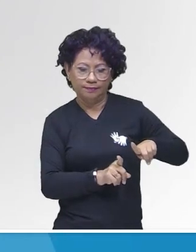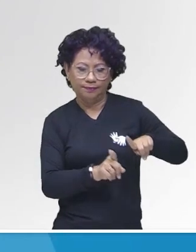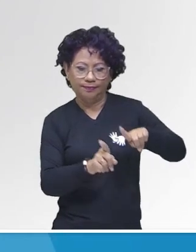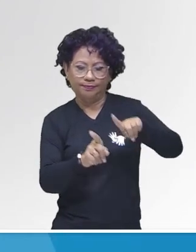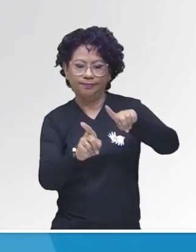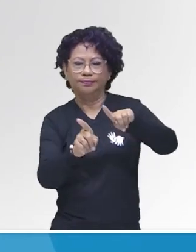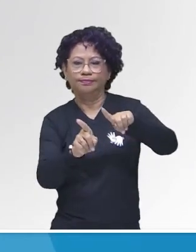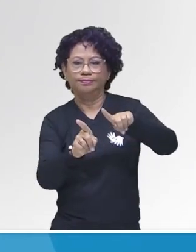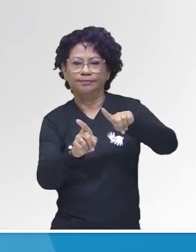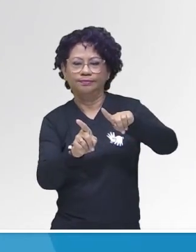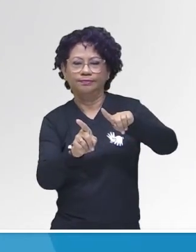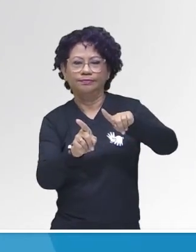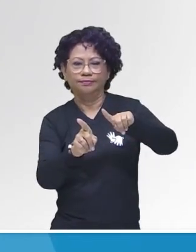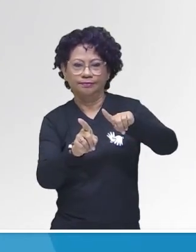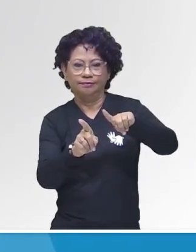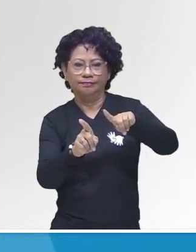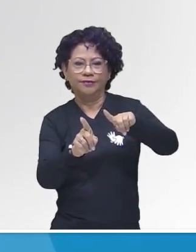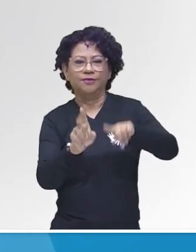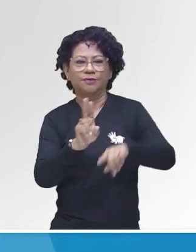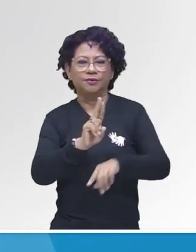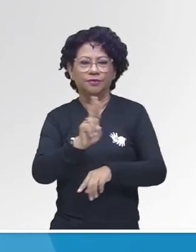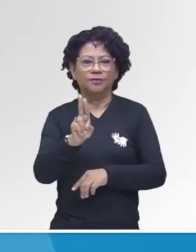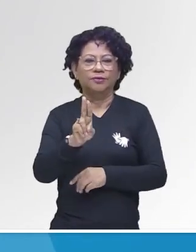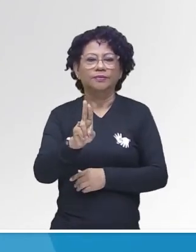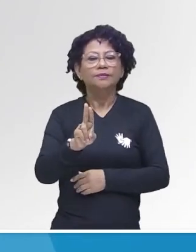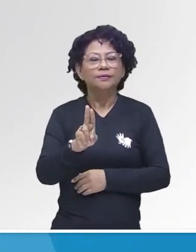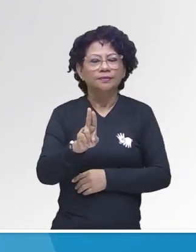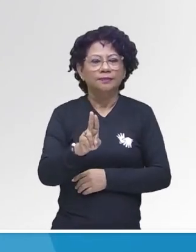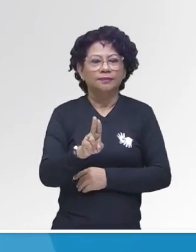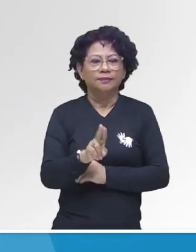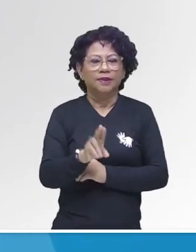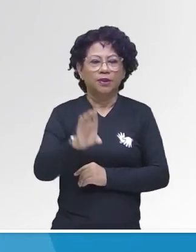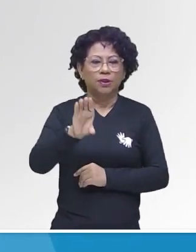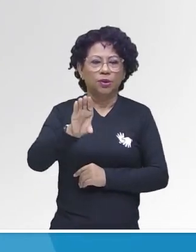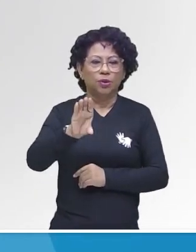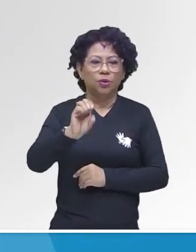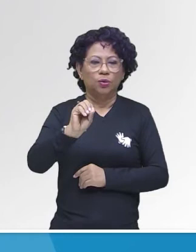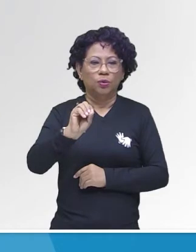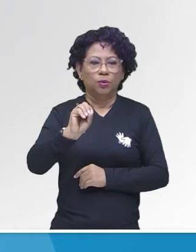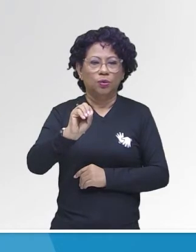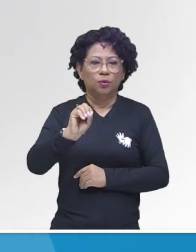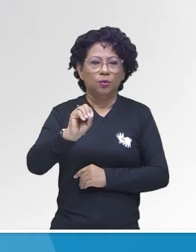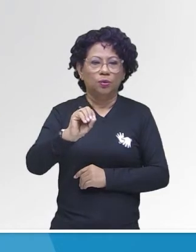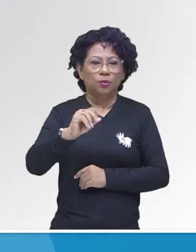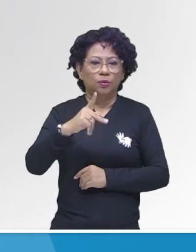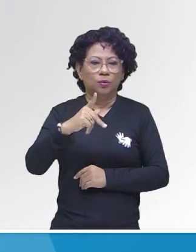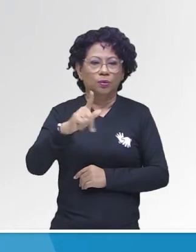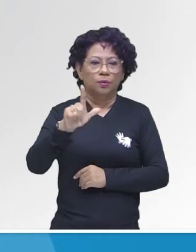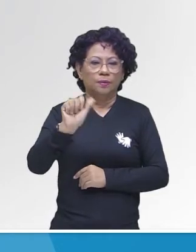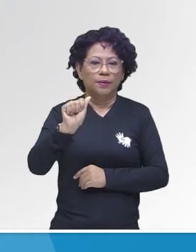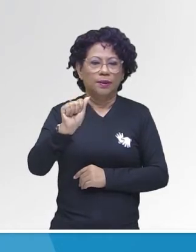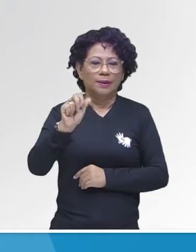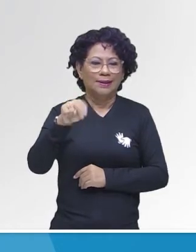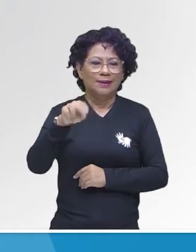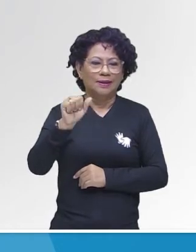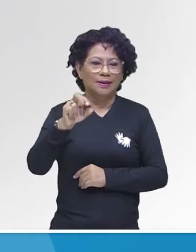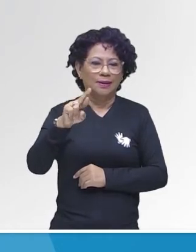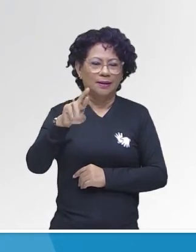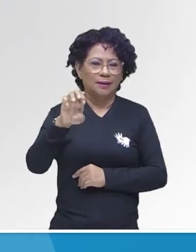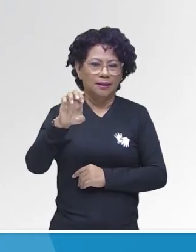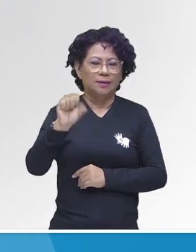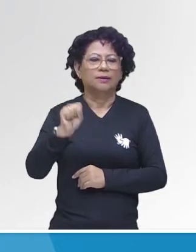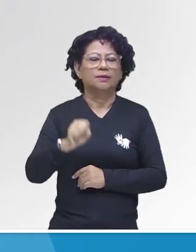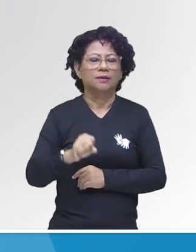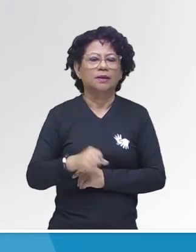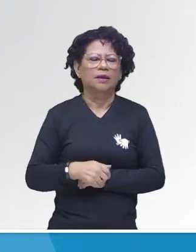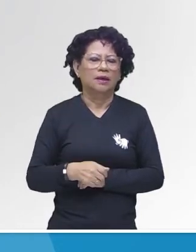coplanares. Existe uma uma frase popular, né, que diz que retas se encontram